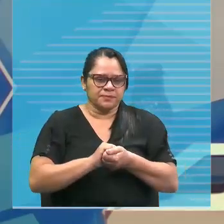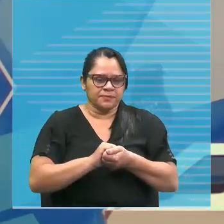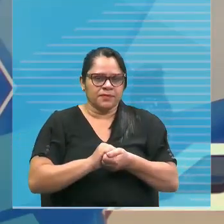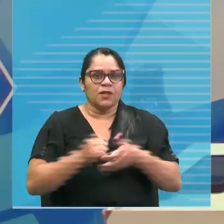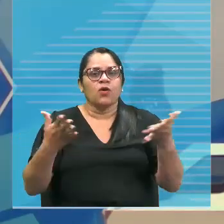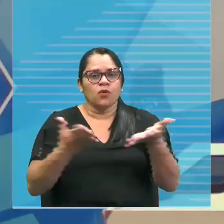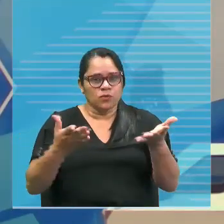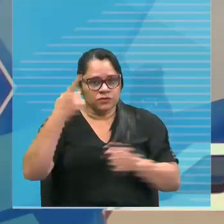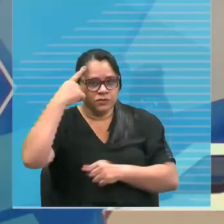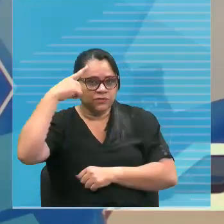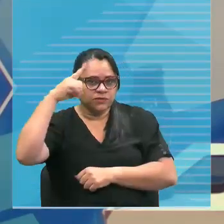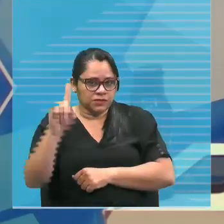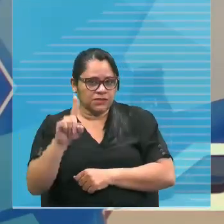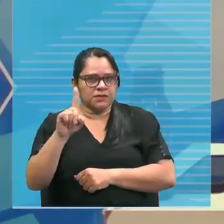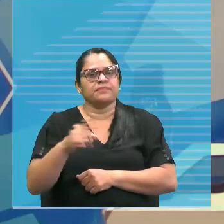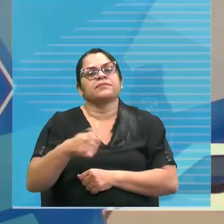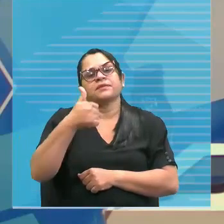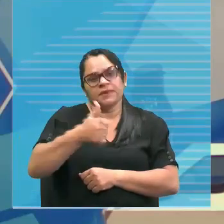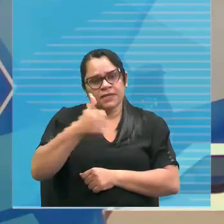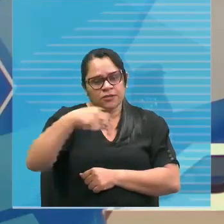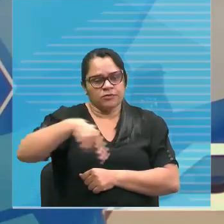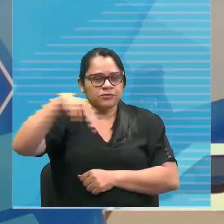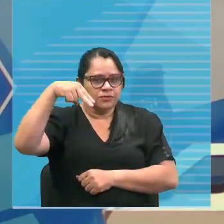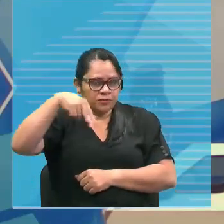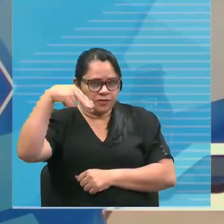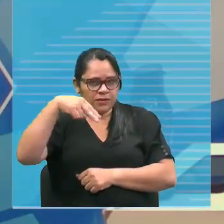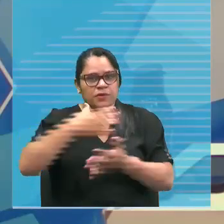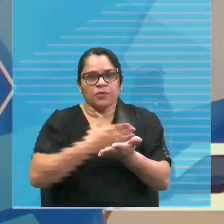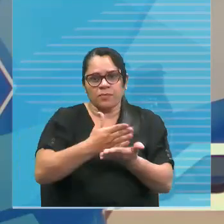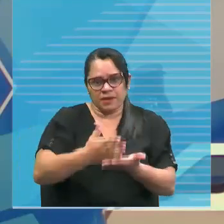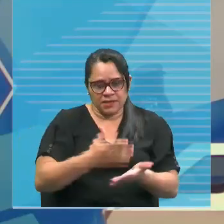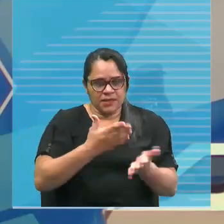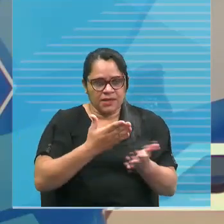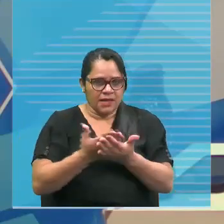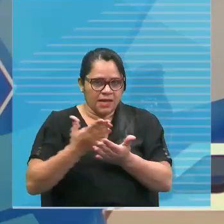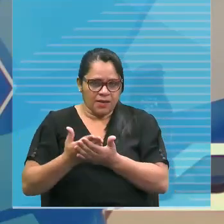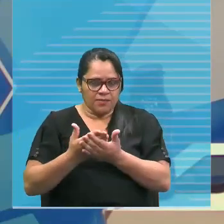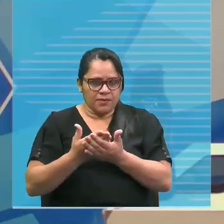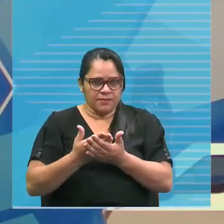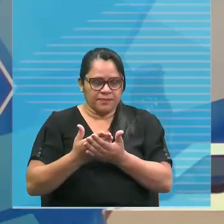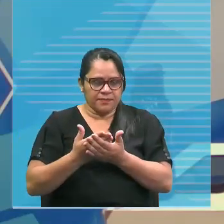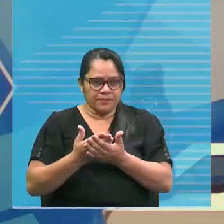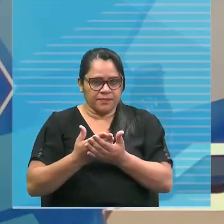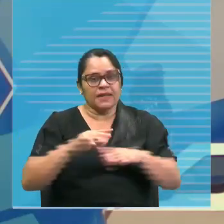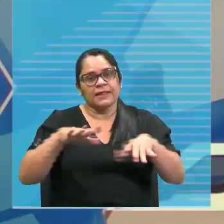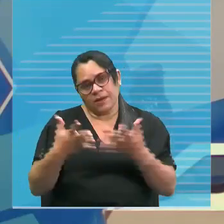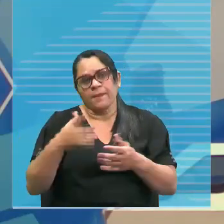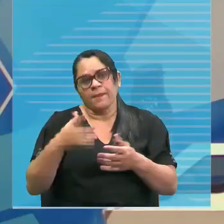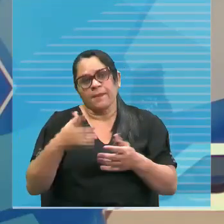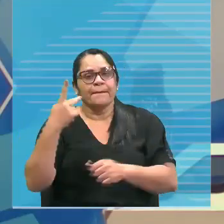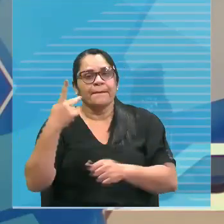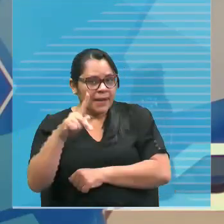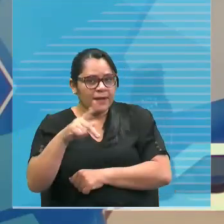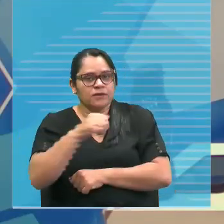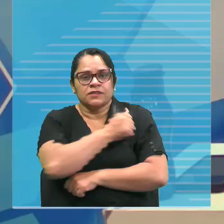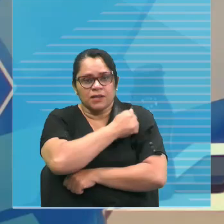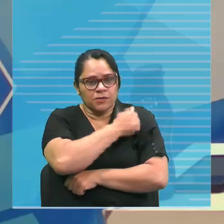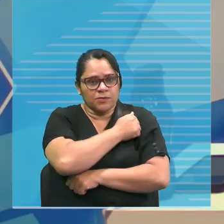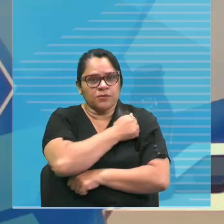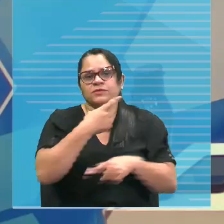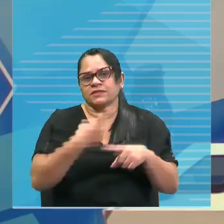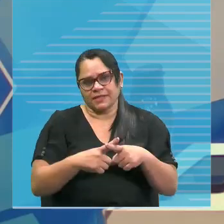hoje dia primeiro de novembro eu comecei a aula para quem não não tava na primeira parte da aula Lembrando que